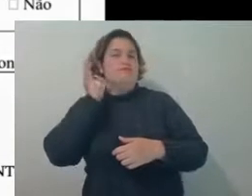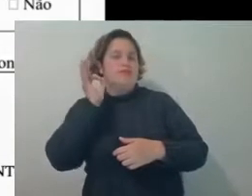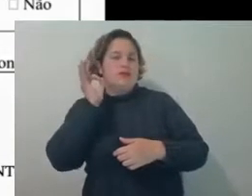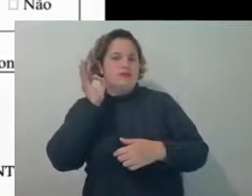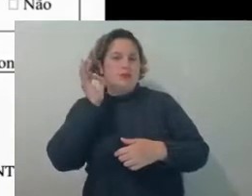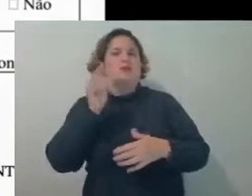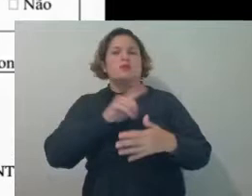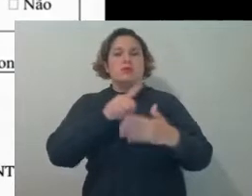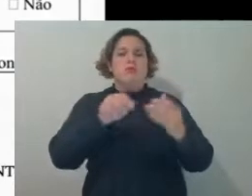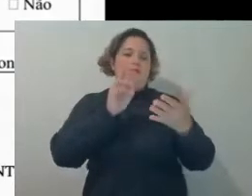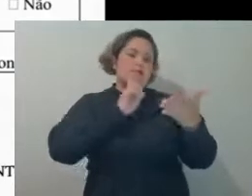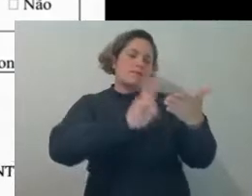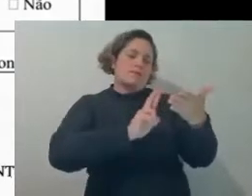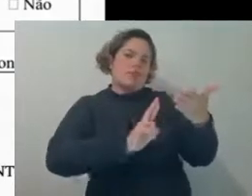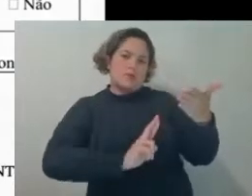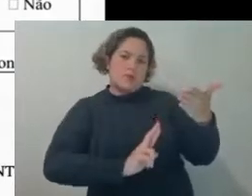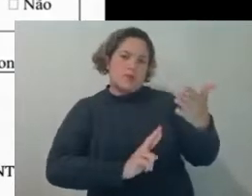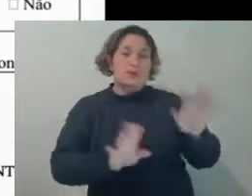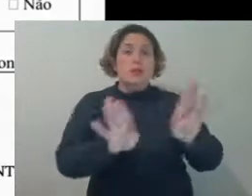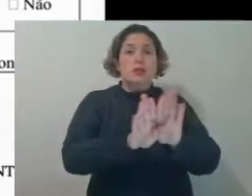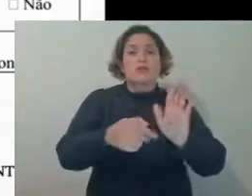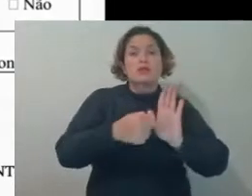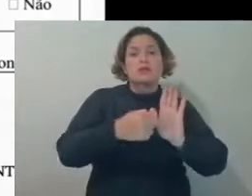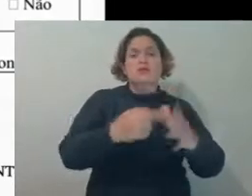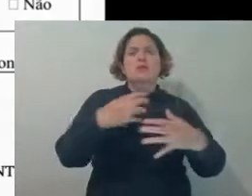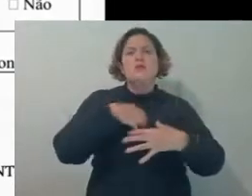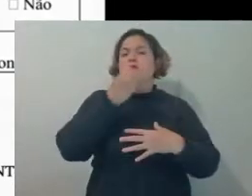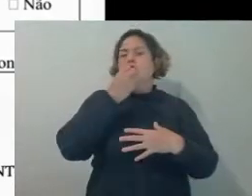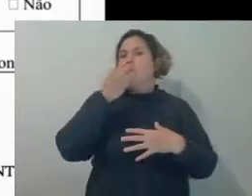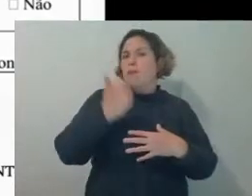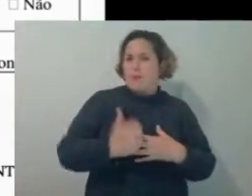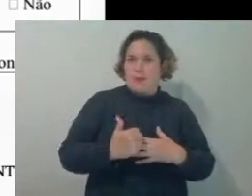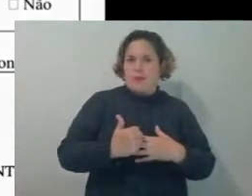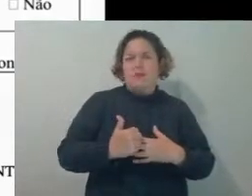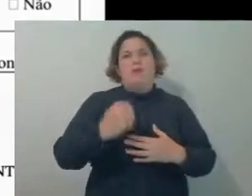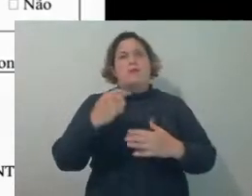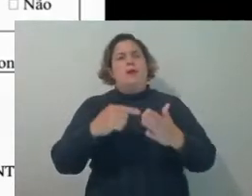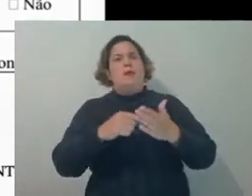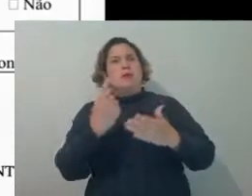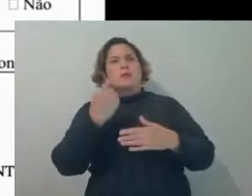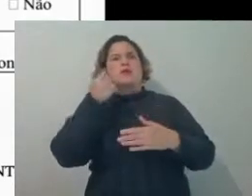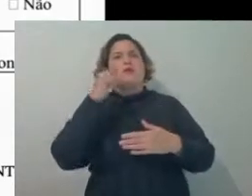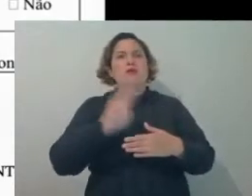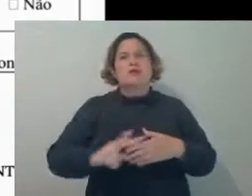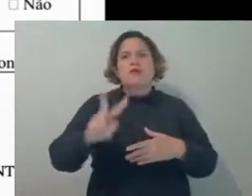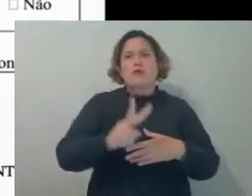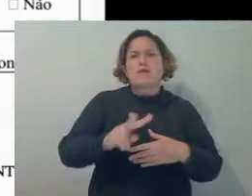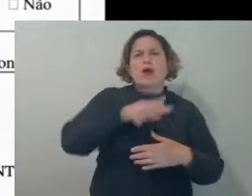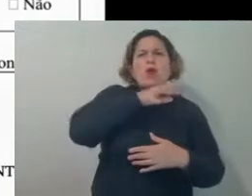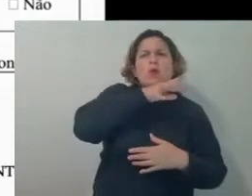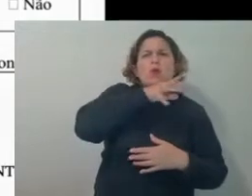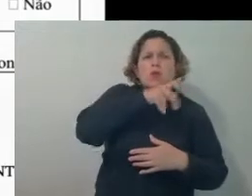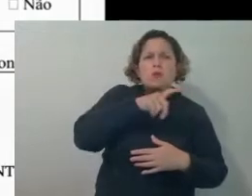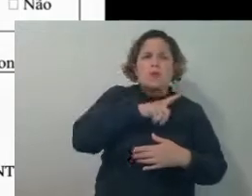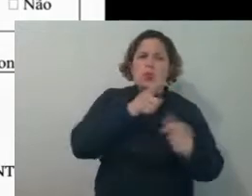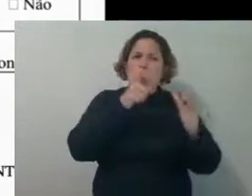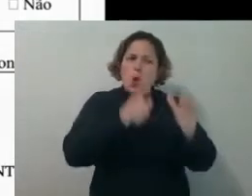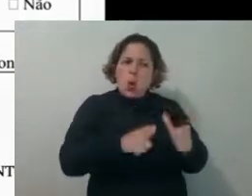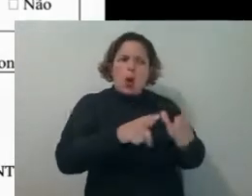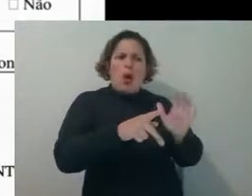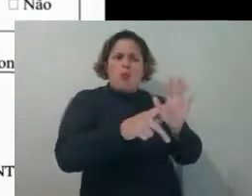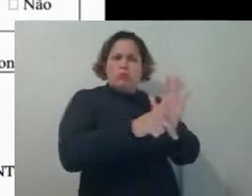Com relação aos indicadores de conforto, a gente leva em consideração se esse animal tem abrigo